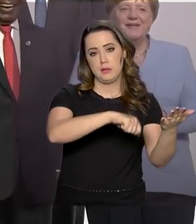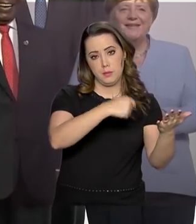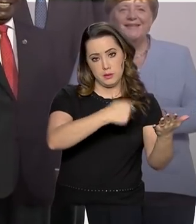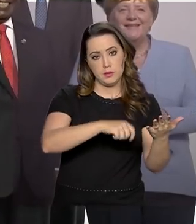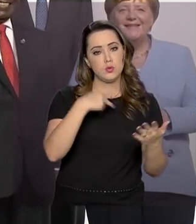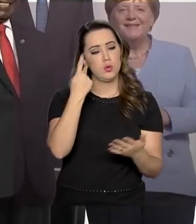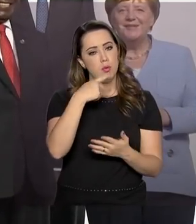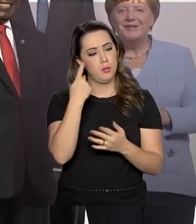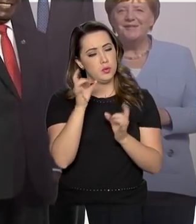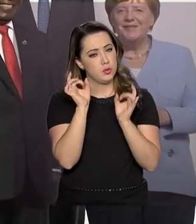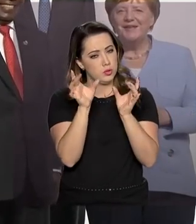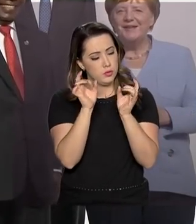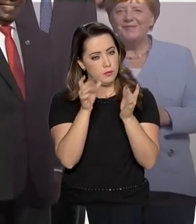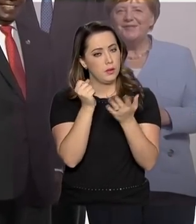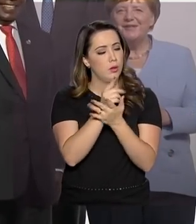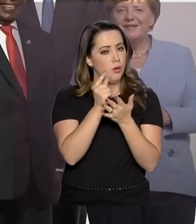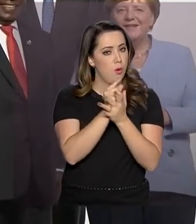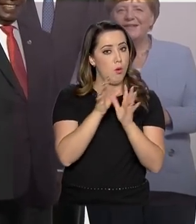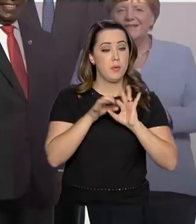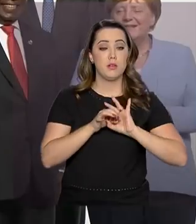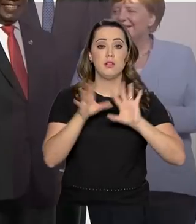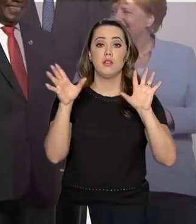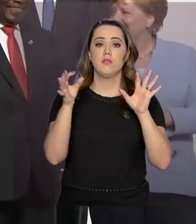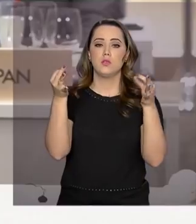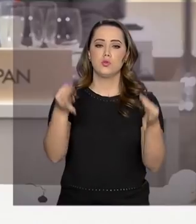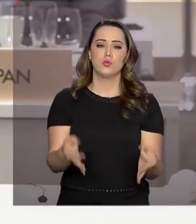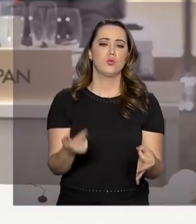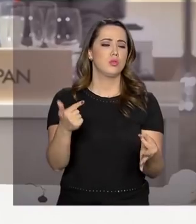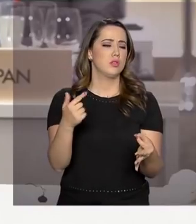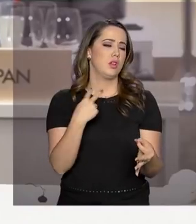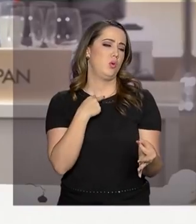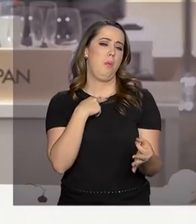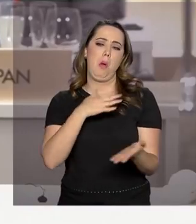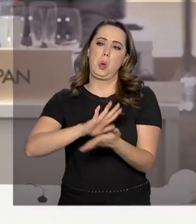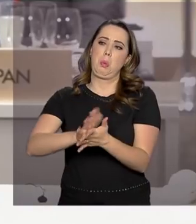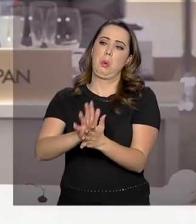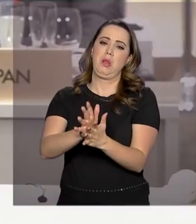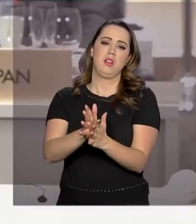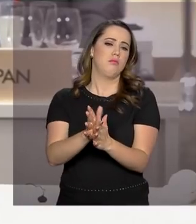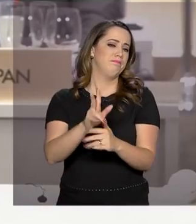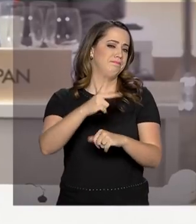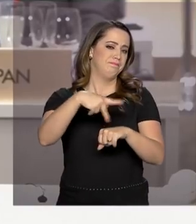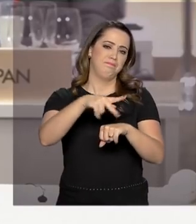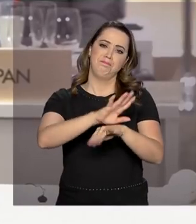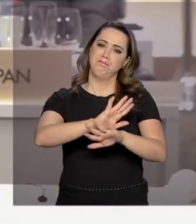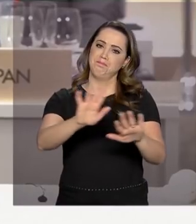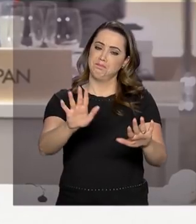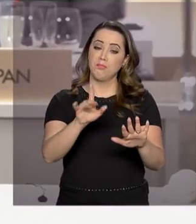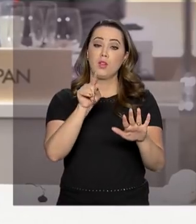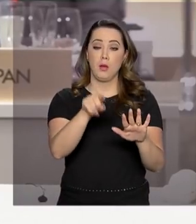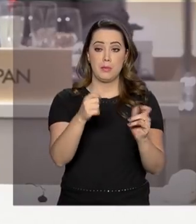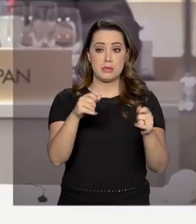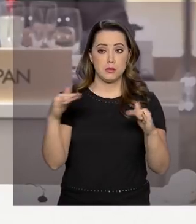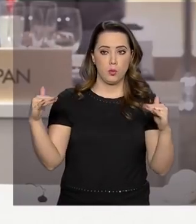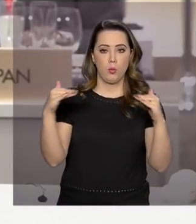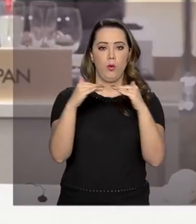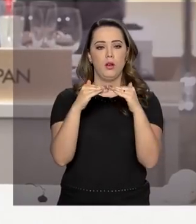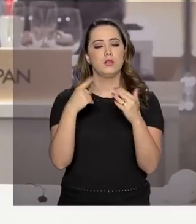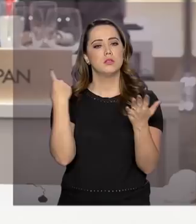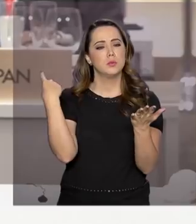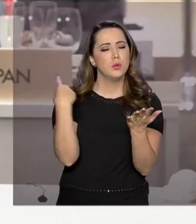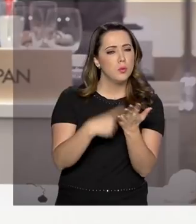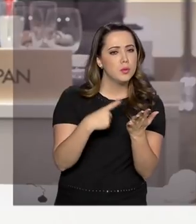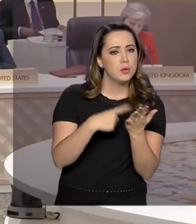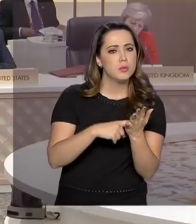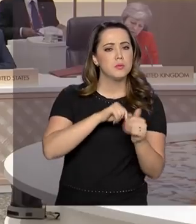livre, justa e não discriminatória. Mais uma vez, foi fechado um pacto pelo combate às mudanças